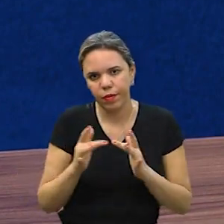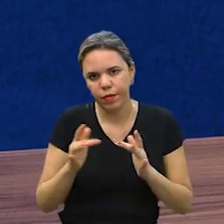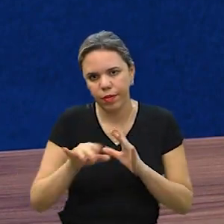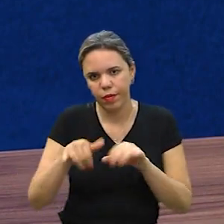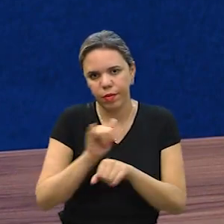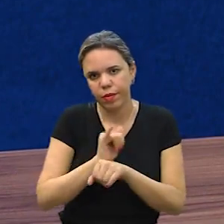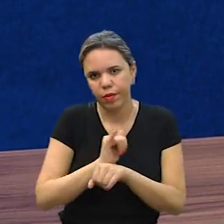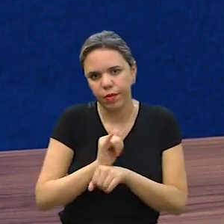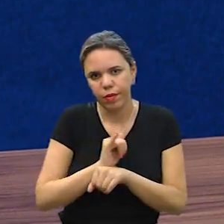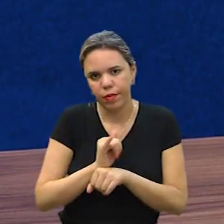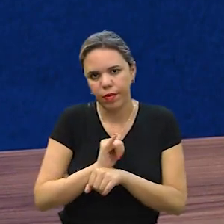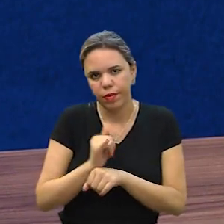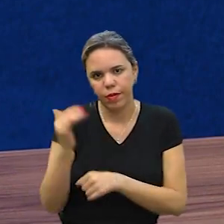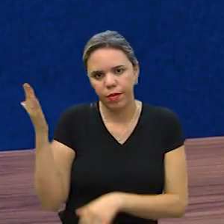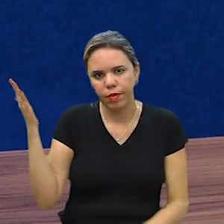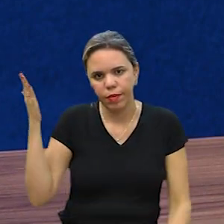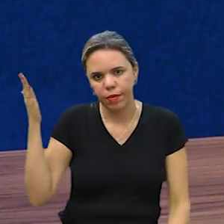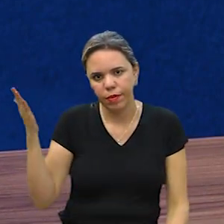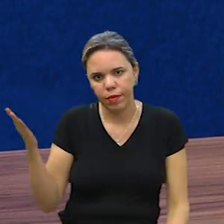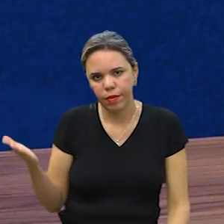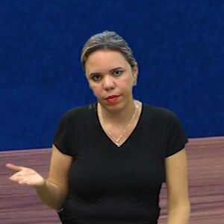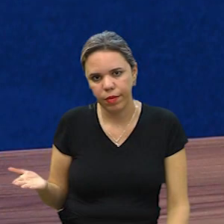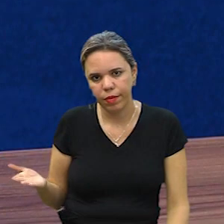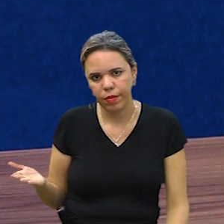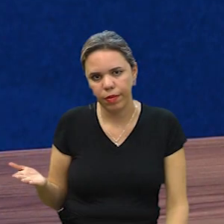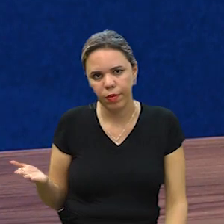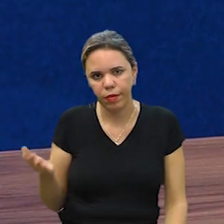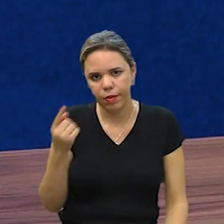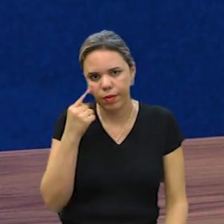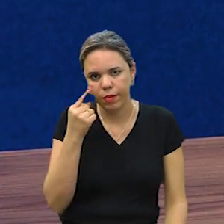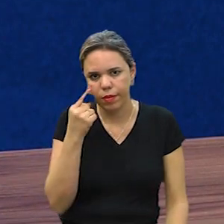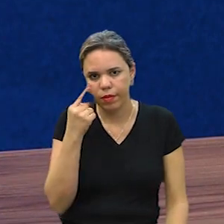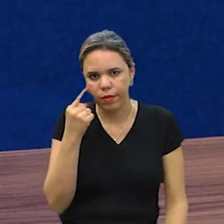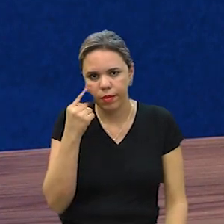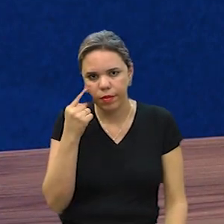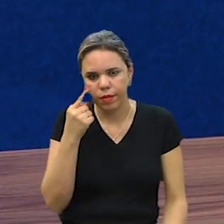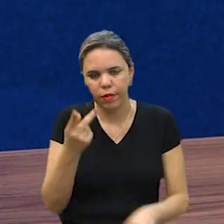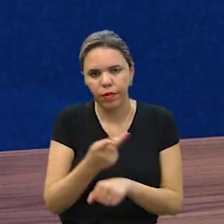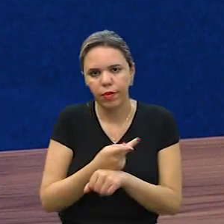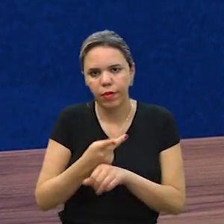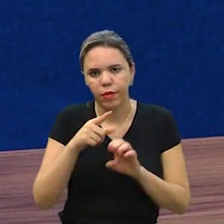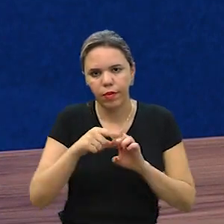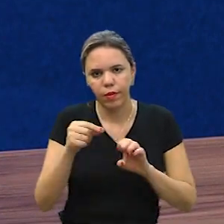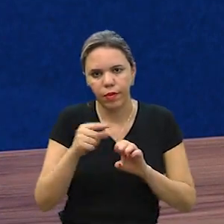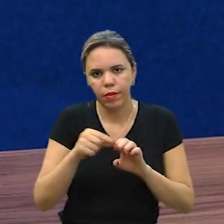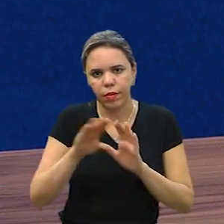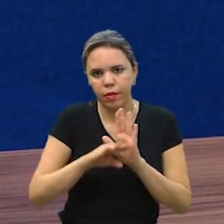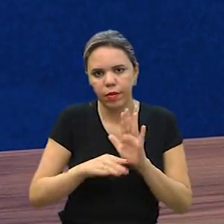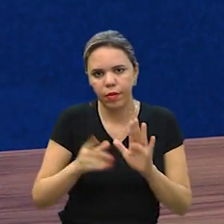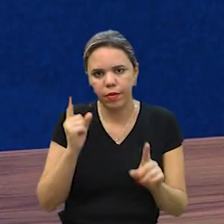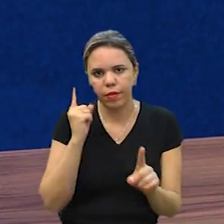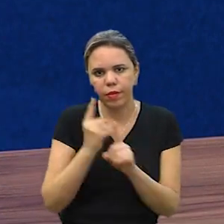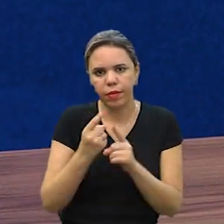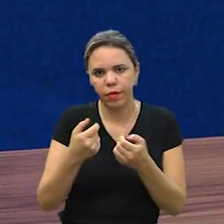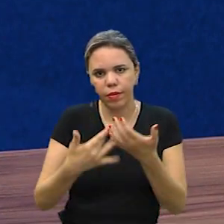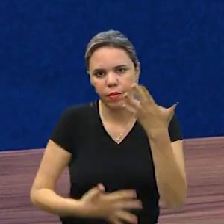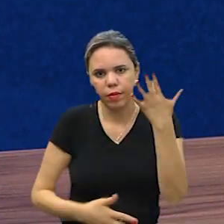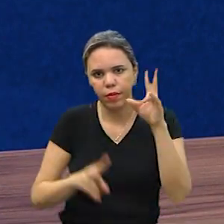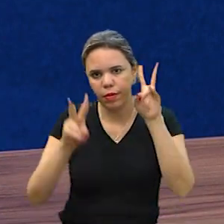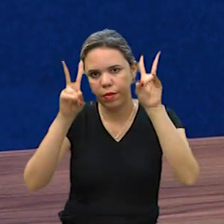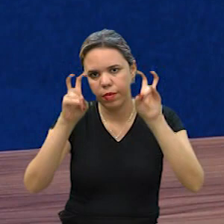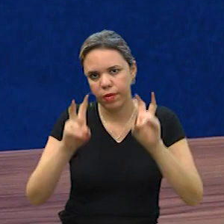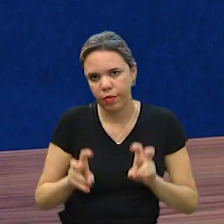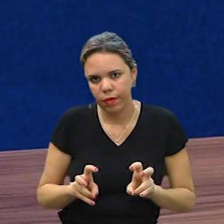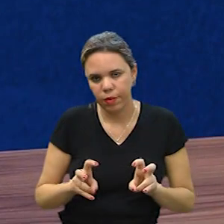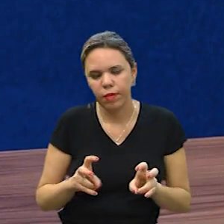no youtube.com/TV Câmara Campinas, vai lá na playlist, procura Ser Empreendedor e você encontra tantos